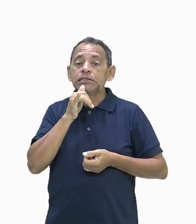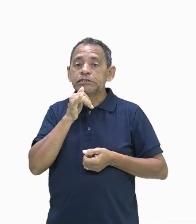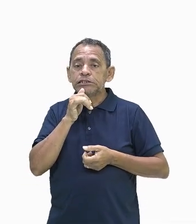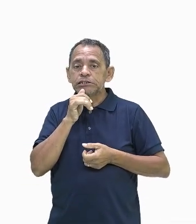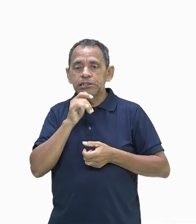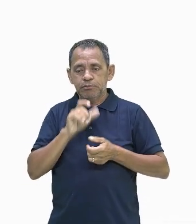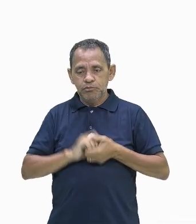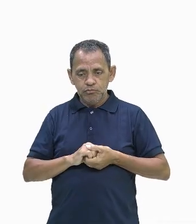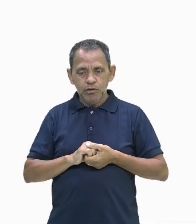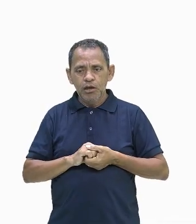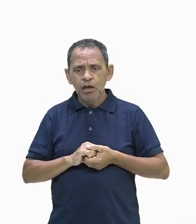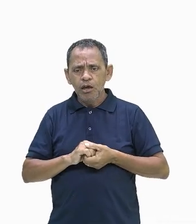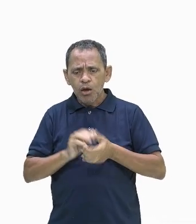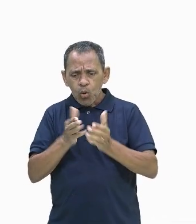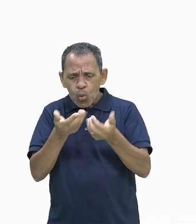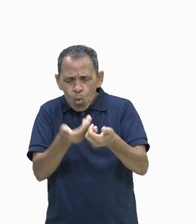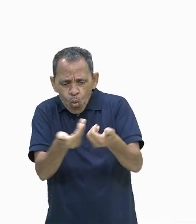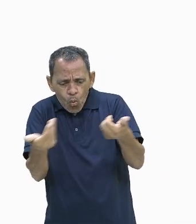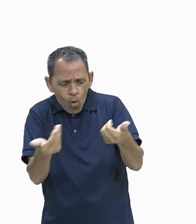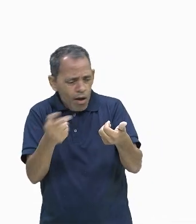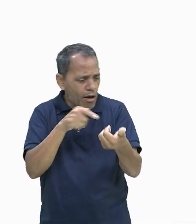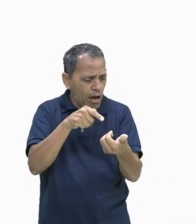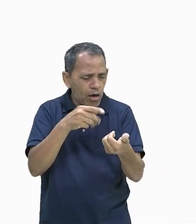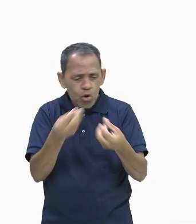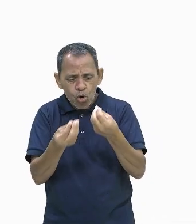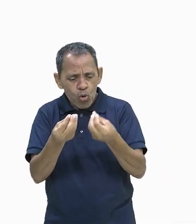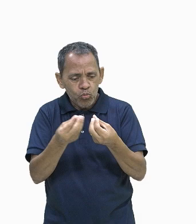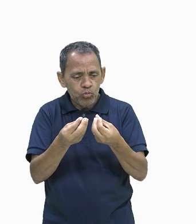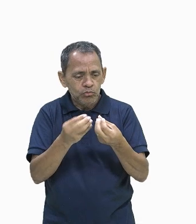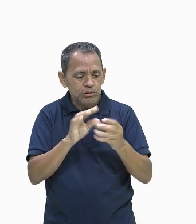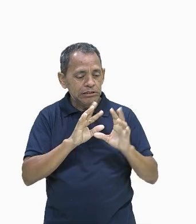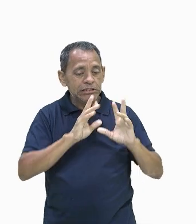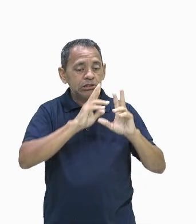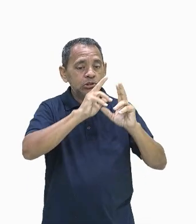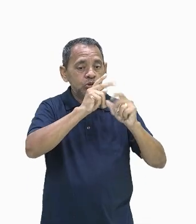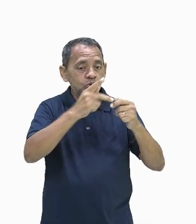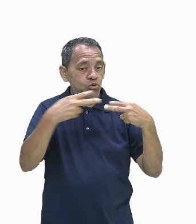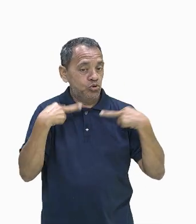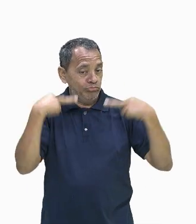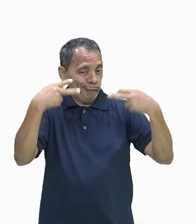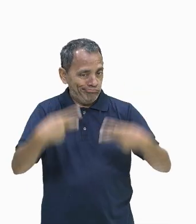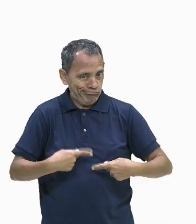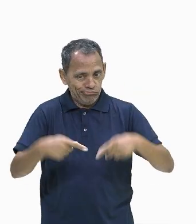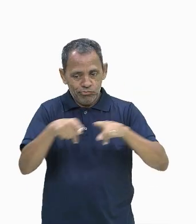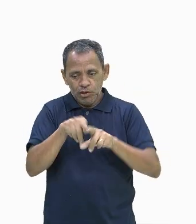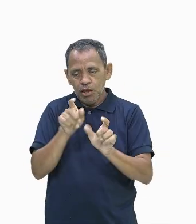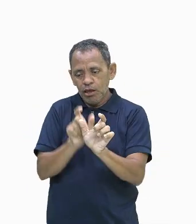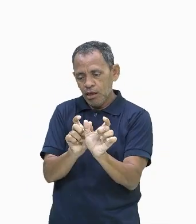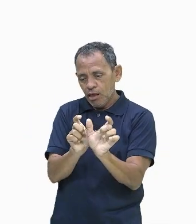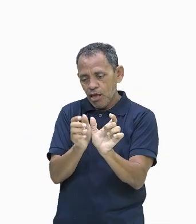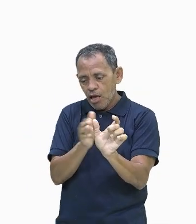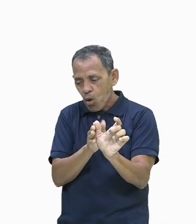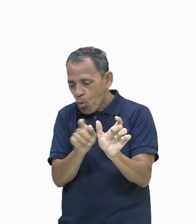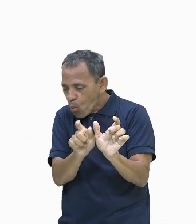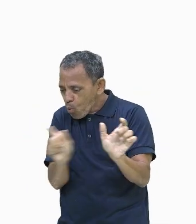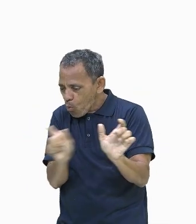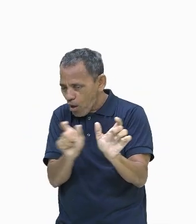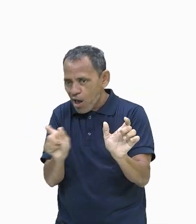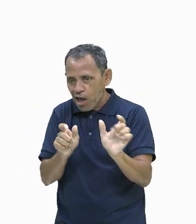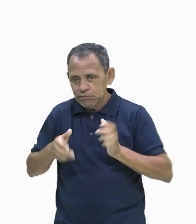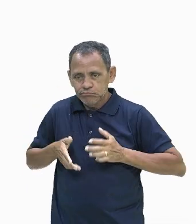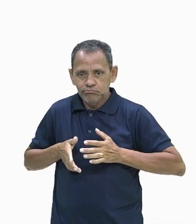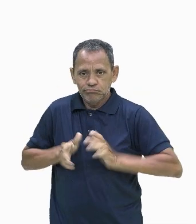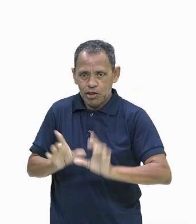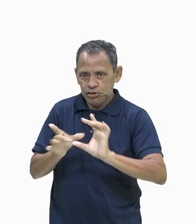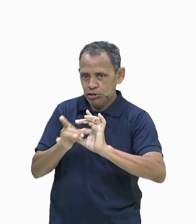o nosso sujeito? Ora, todos os seres humanos. E o nosso predicado será: nascem livres e iguais